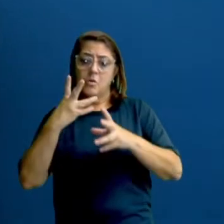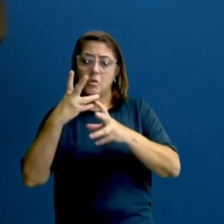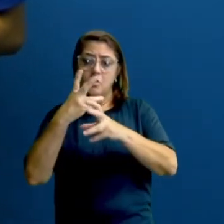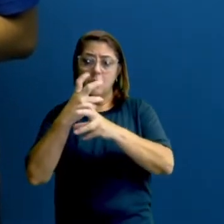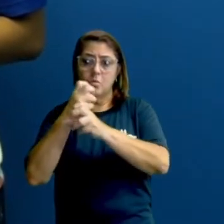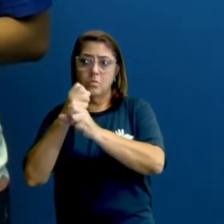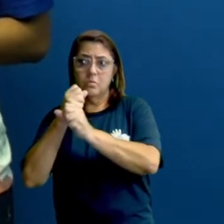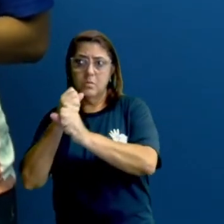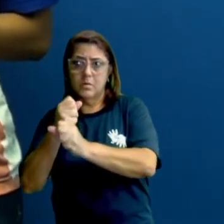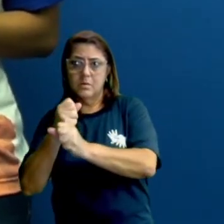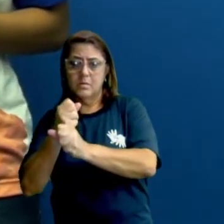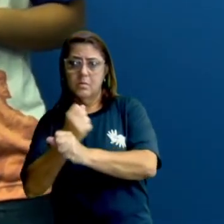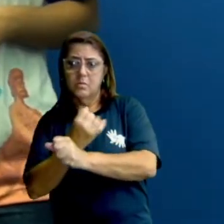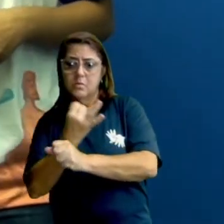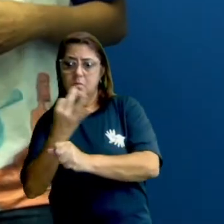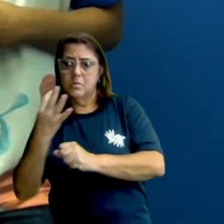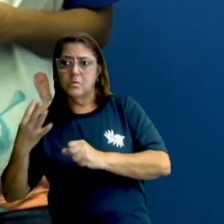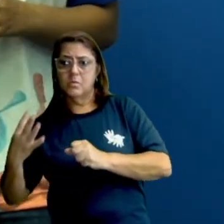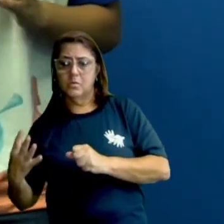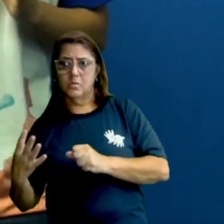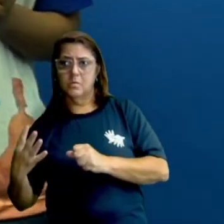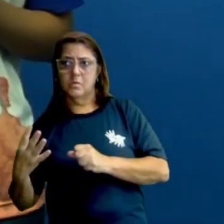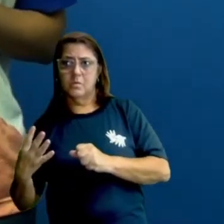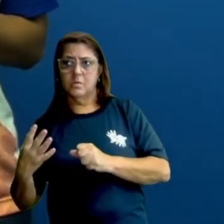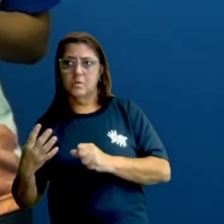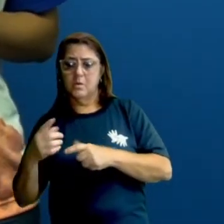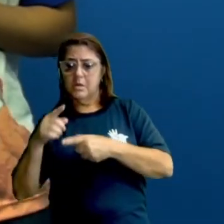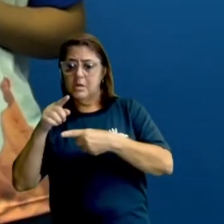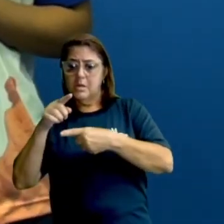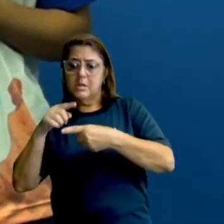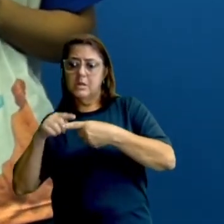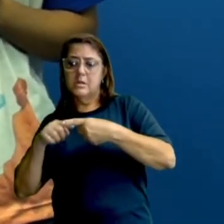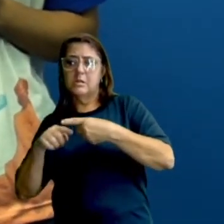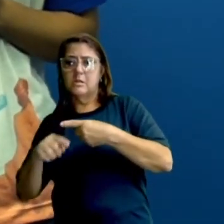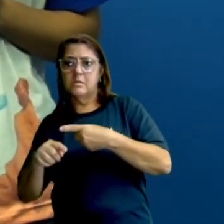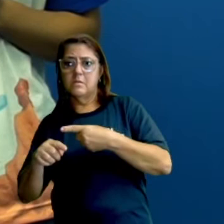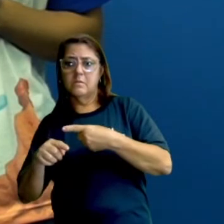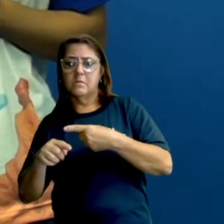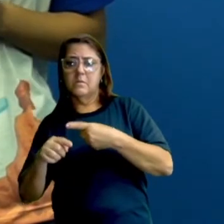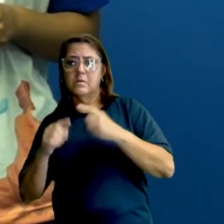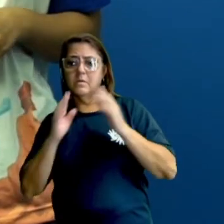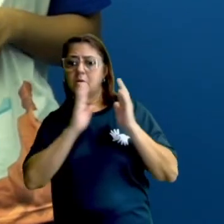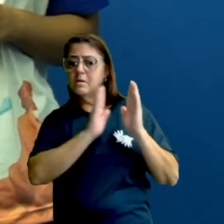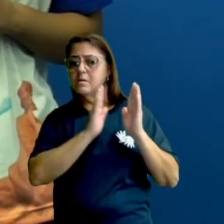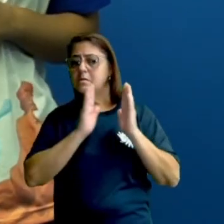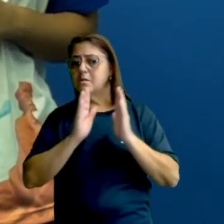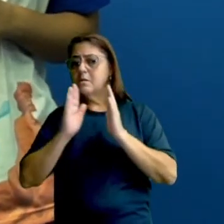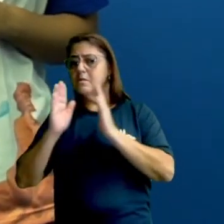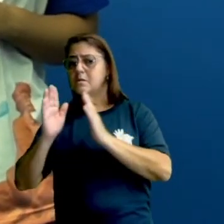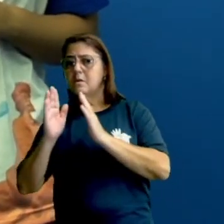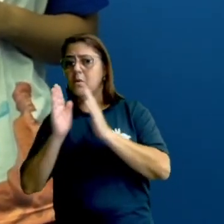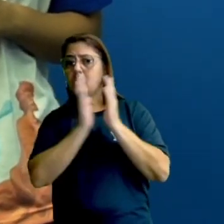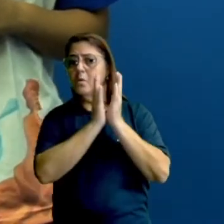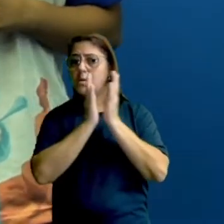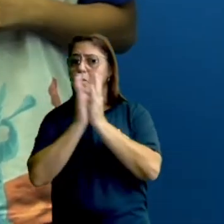total aqui de número e dividi-lo em partes iguais. Vejam